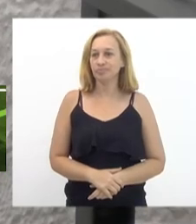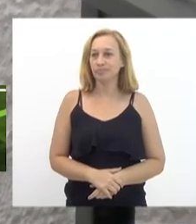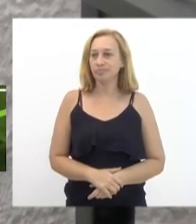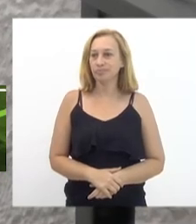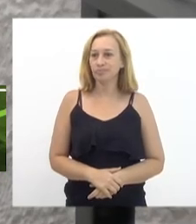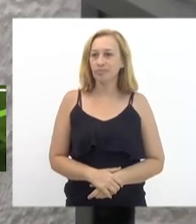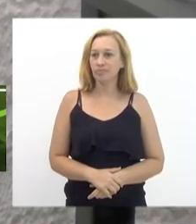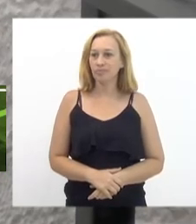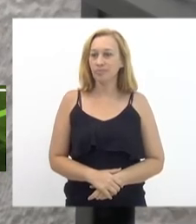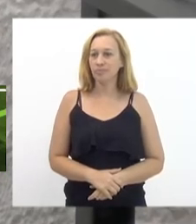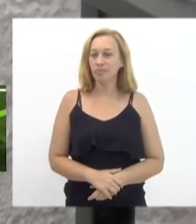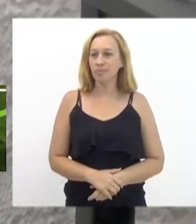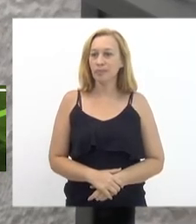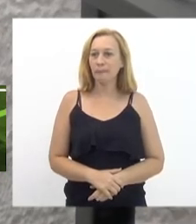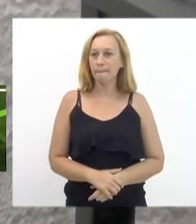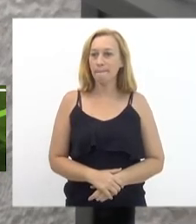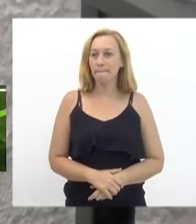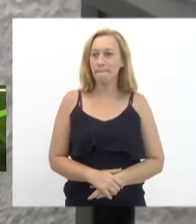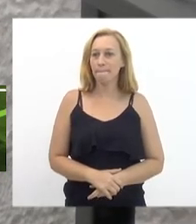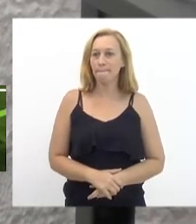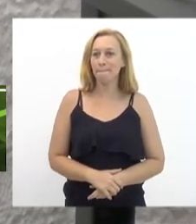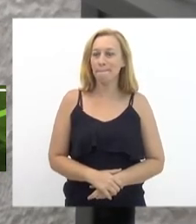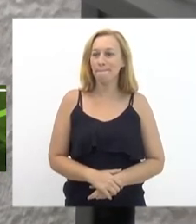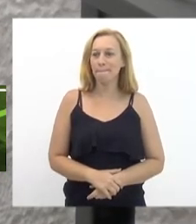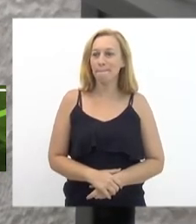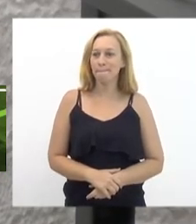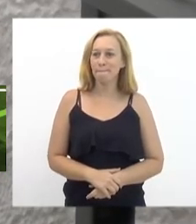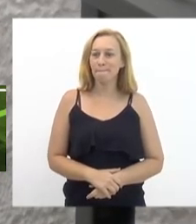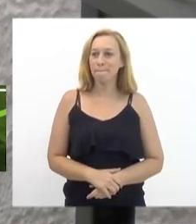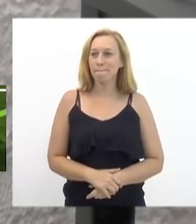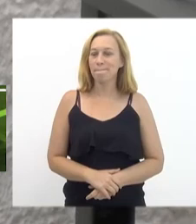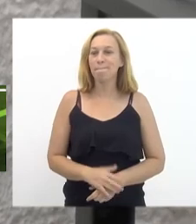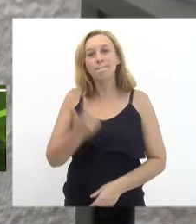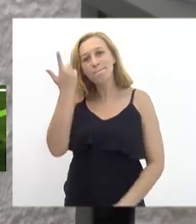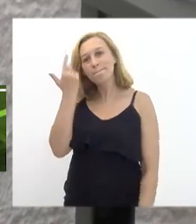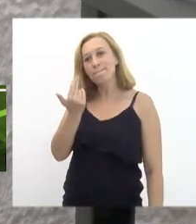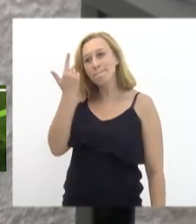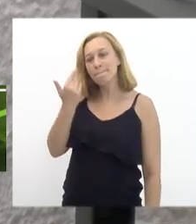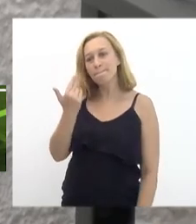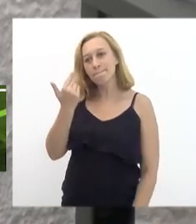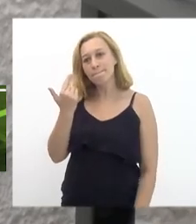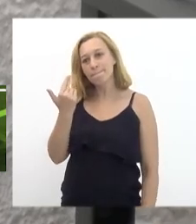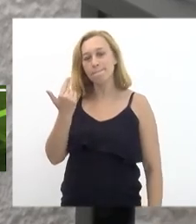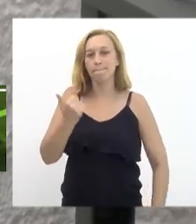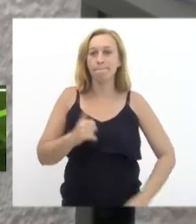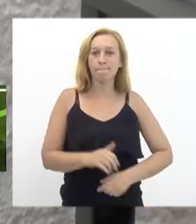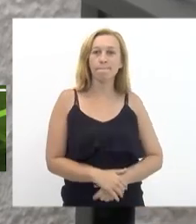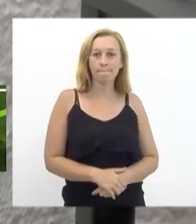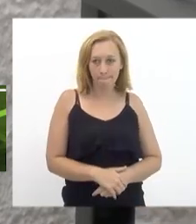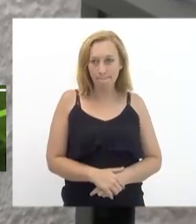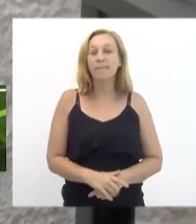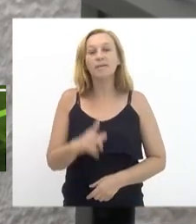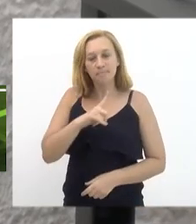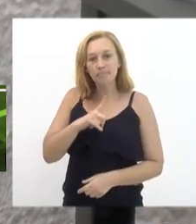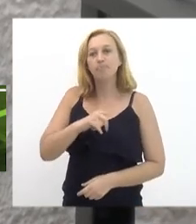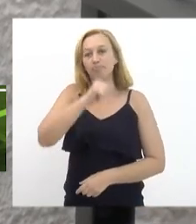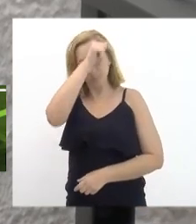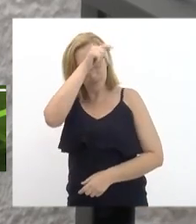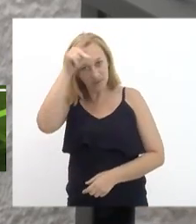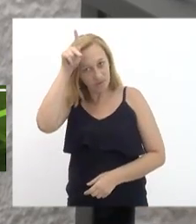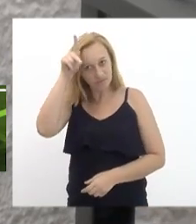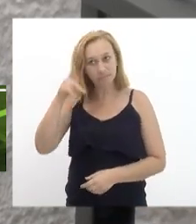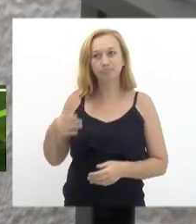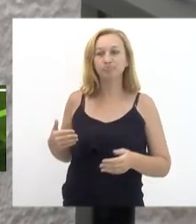acordo com gabarito de cada de cada prefeitura geralmente um e mais três quatro filhos mas tem prefeituras têm